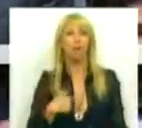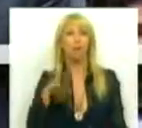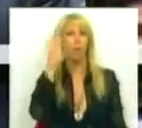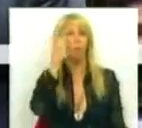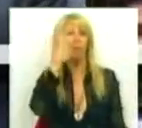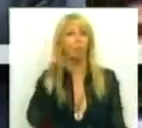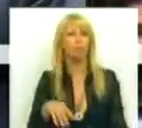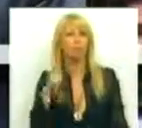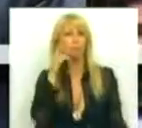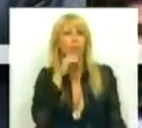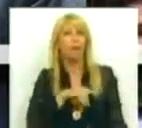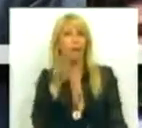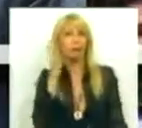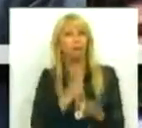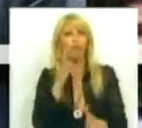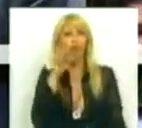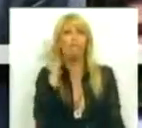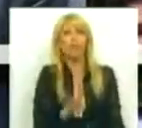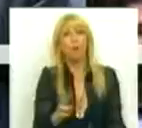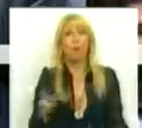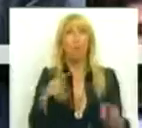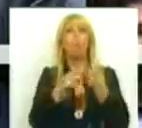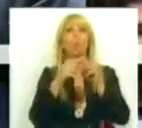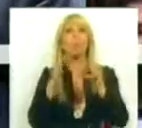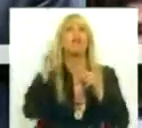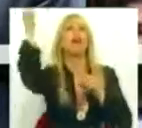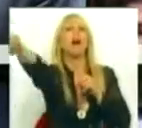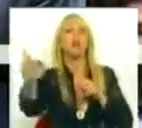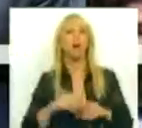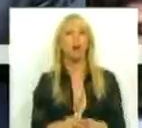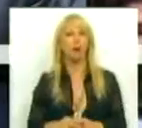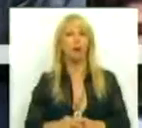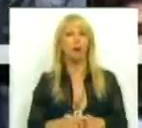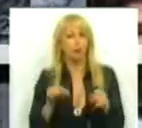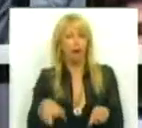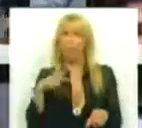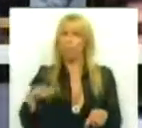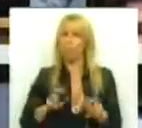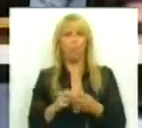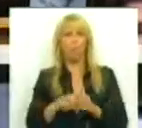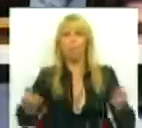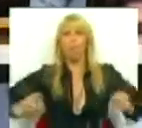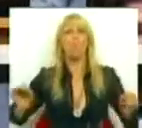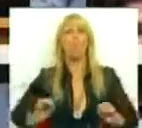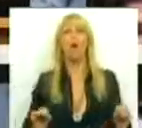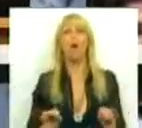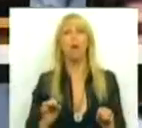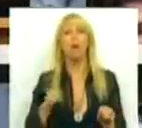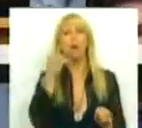de quem só vê ou só viu problemas lá fora. Não havia problemas em Portugal e de quem